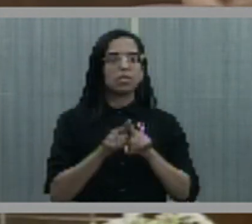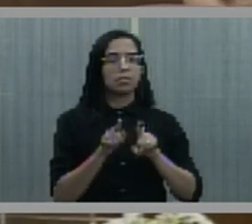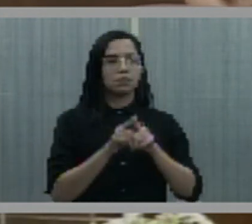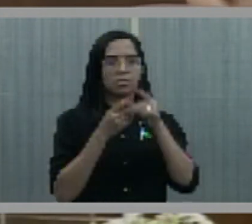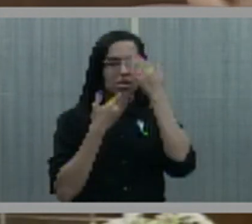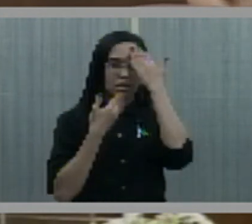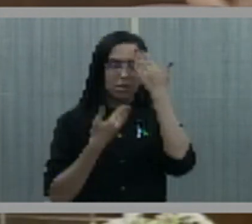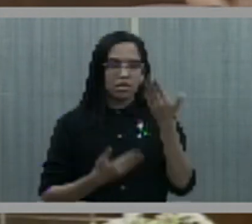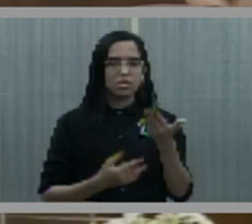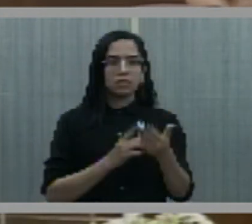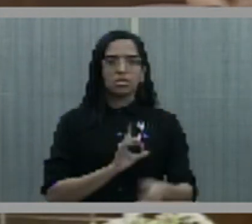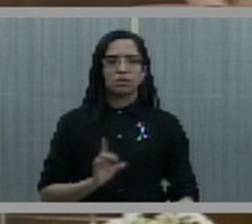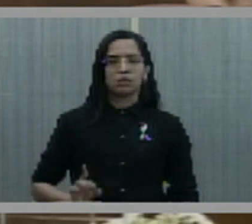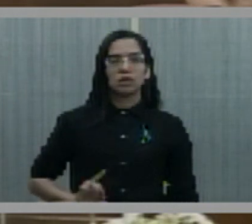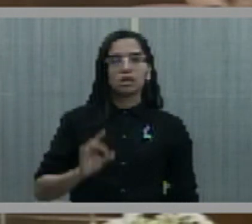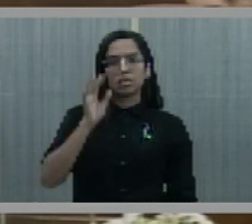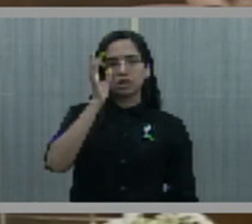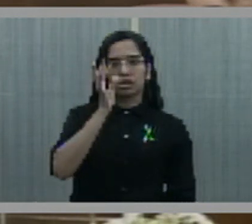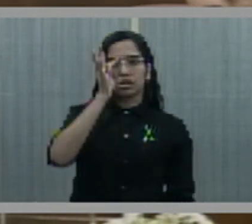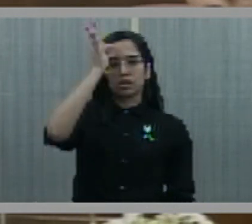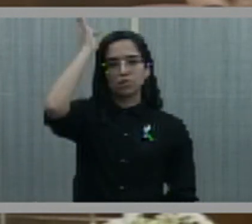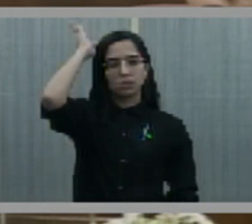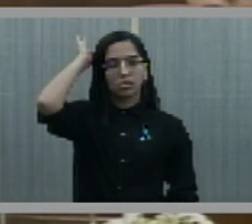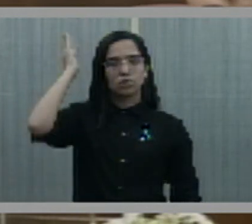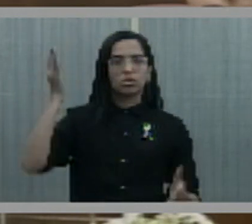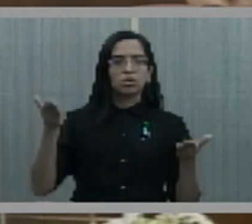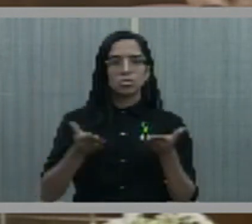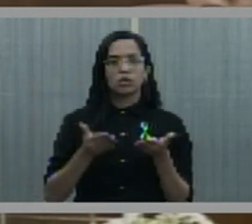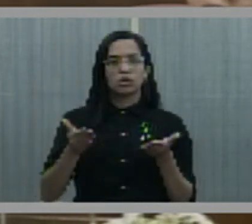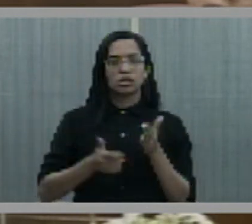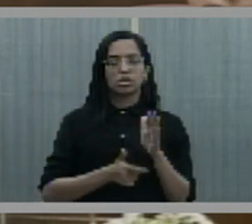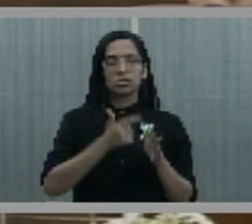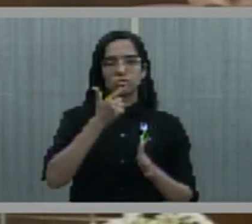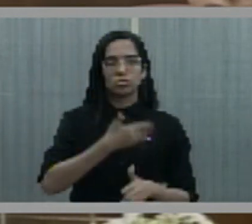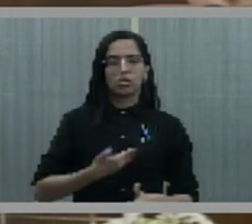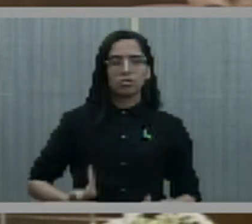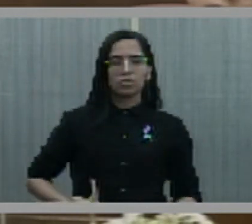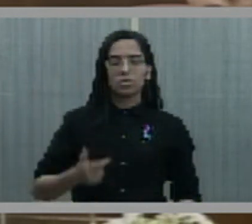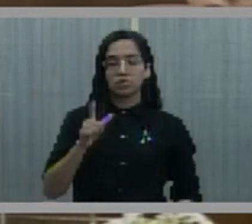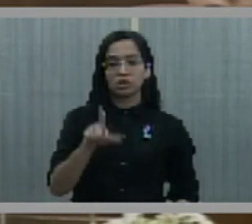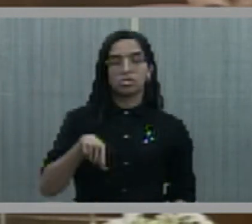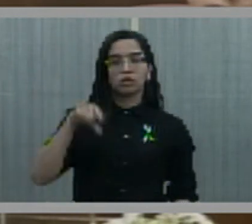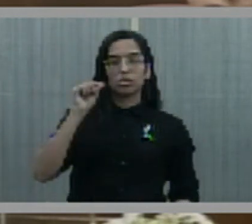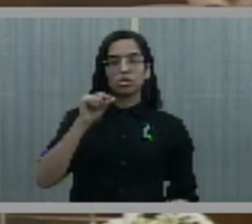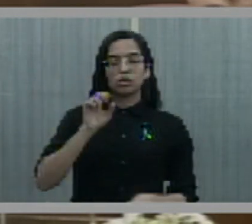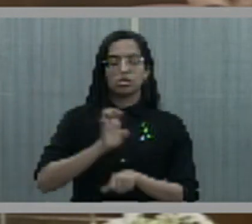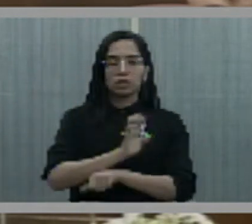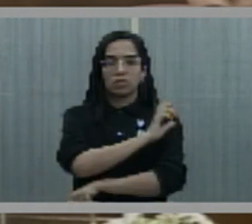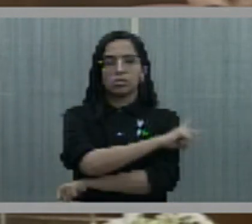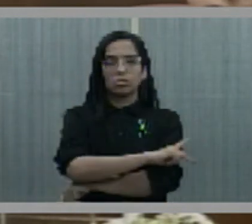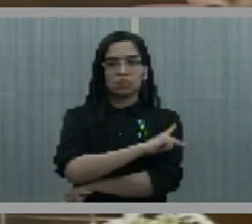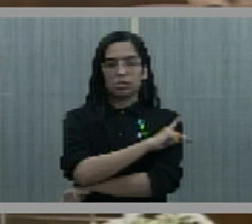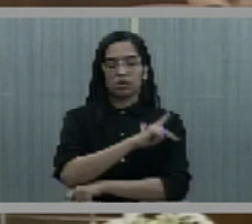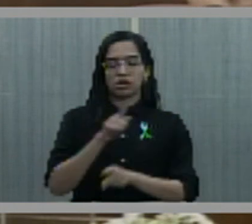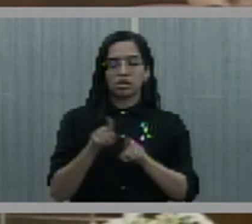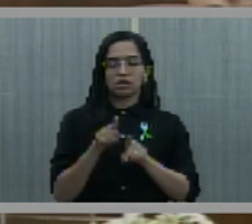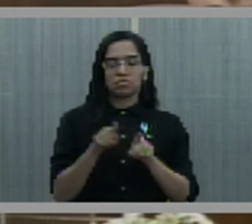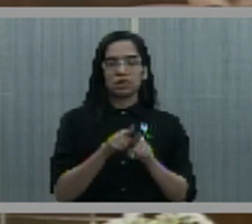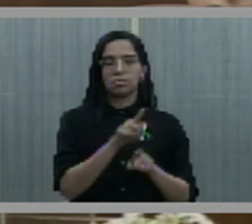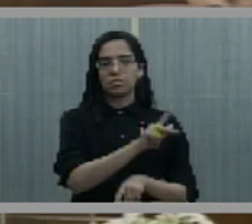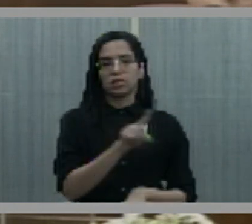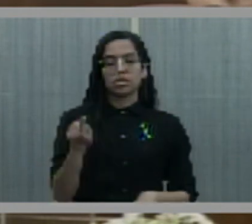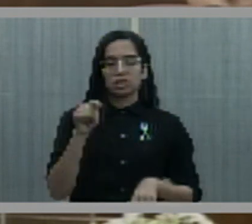deputado Demitrios Filho, hoje vice-governador eleito do Estado, né, e presidente desta